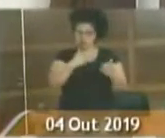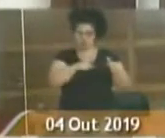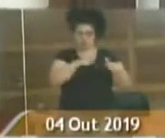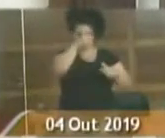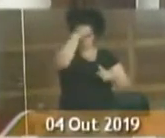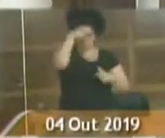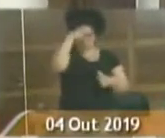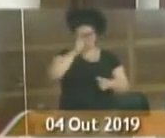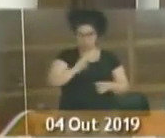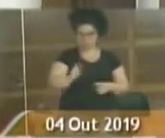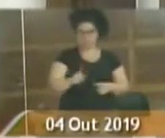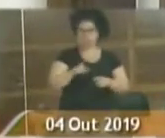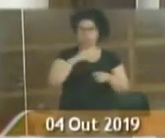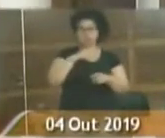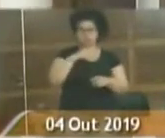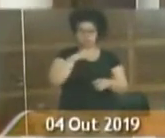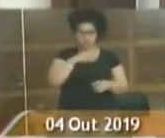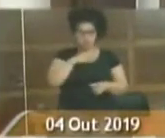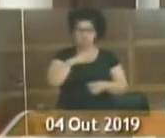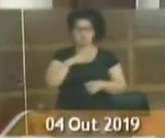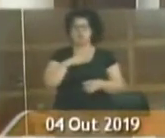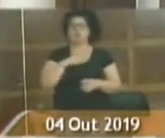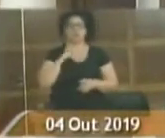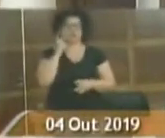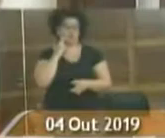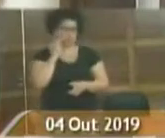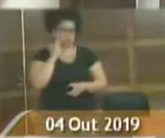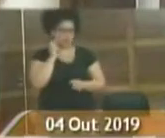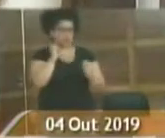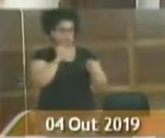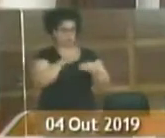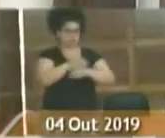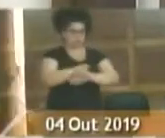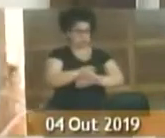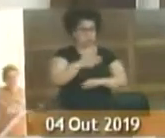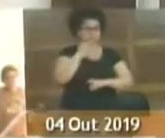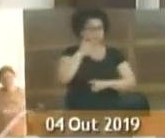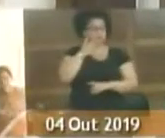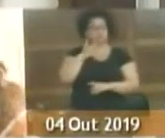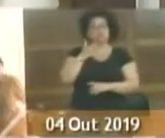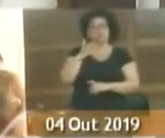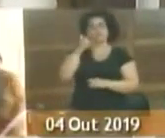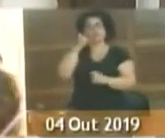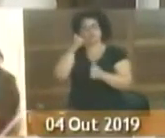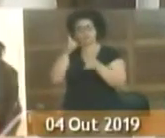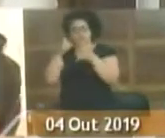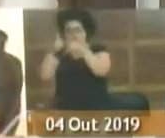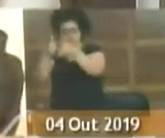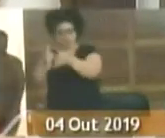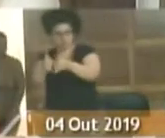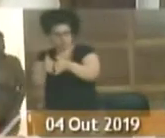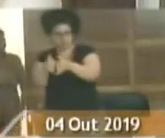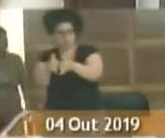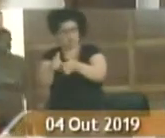é para elogiar, a gente elogia. Tá funcionando, tá? Vocês podem falar assim, mãe, liga lá para a Secretaria de Saúde,